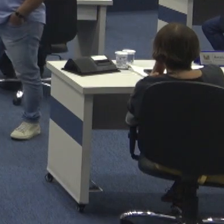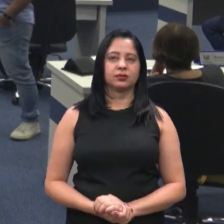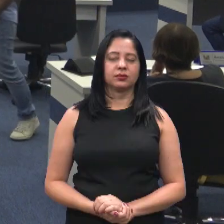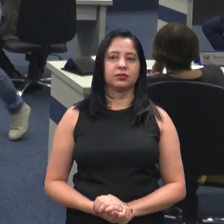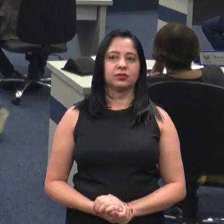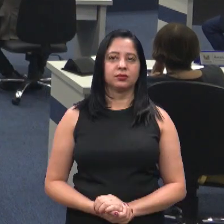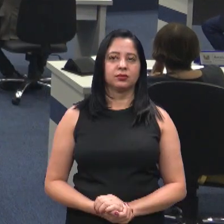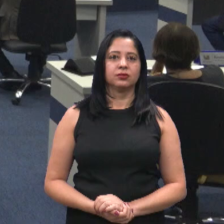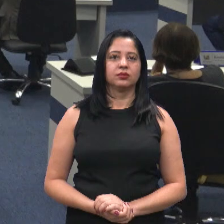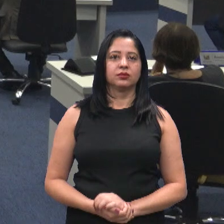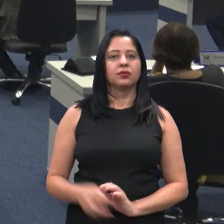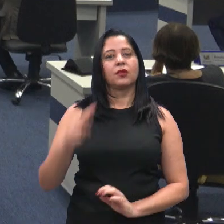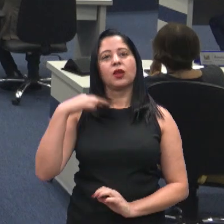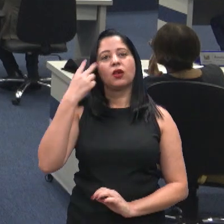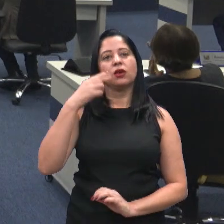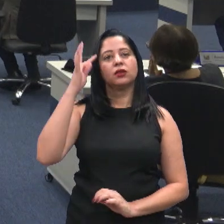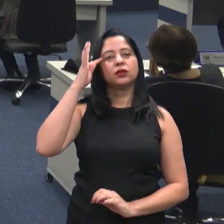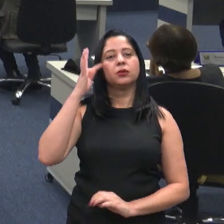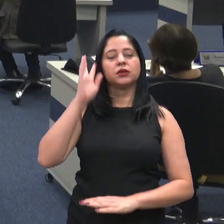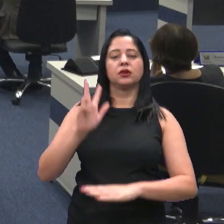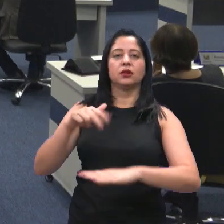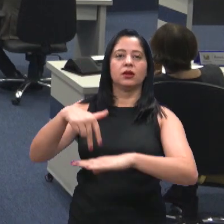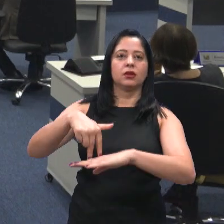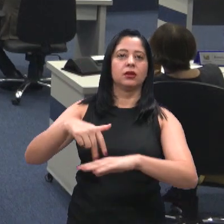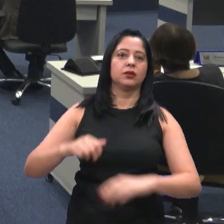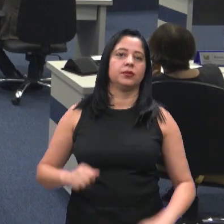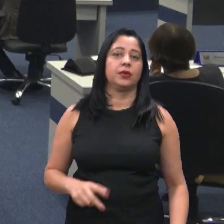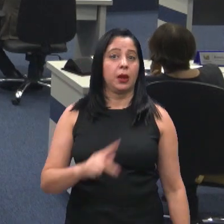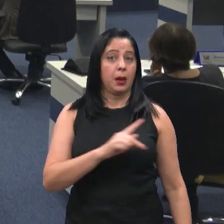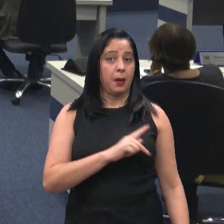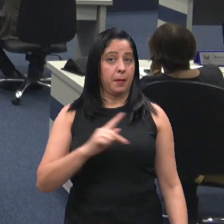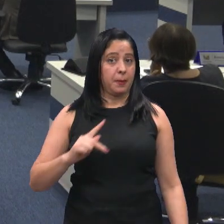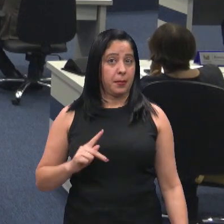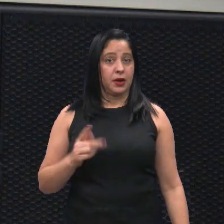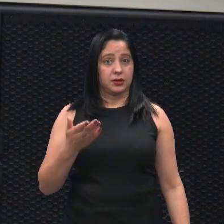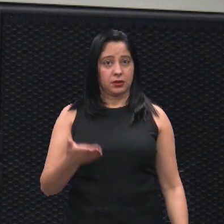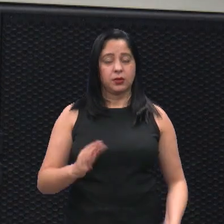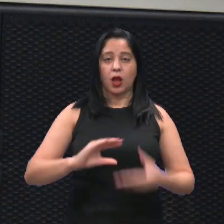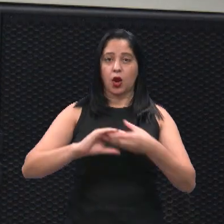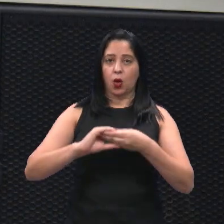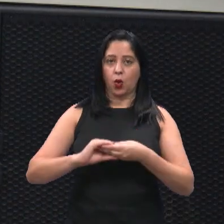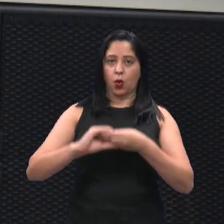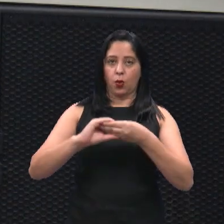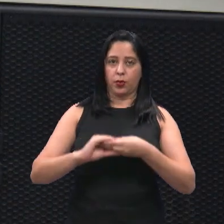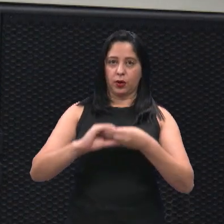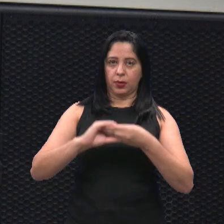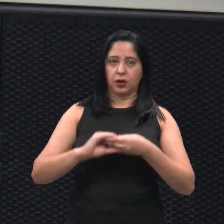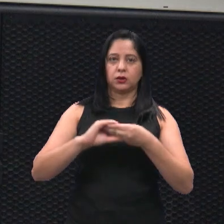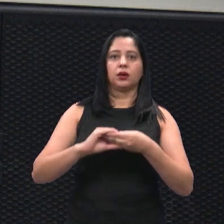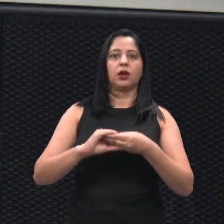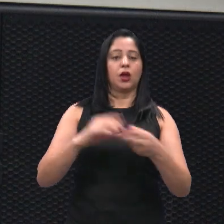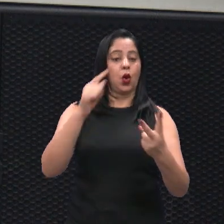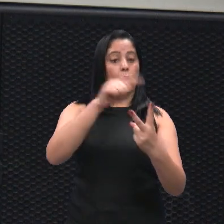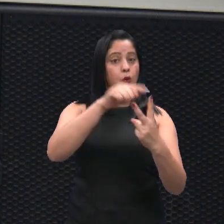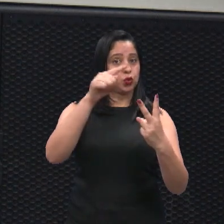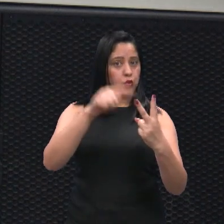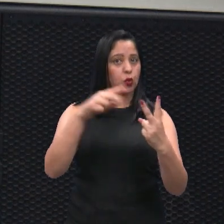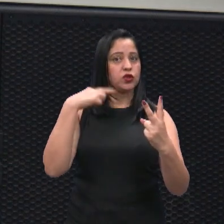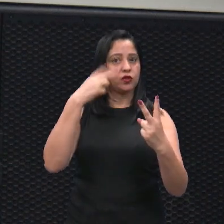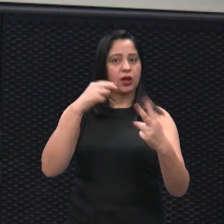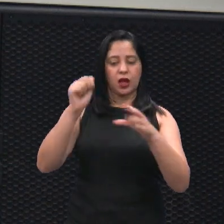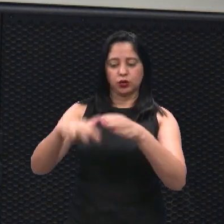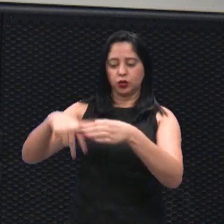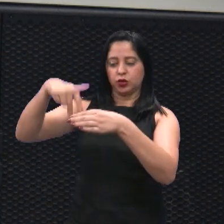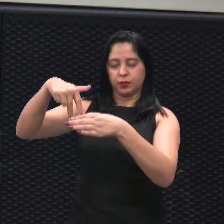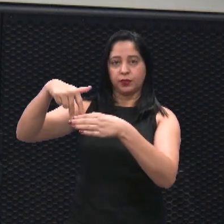Justificativa de votação, vereador Tomás Henrique. Senhor presidente, quero cumprimentar os dois oradores que estiveram na tribuna, vereador